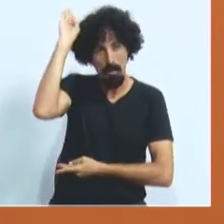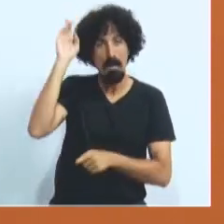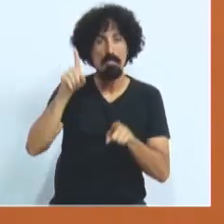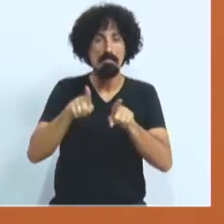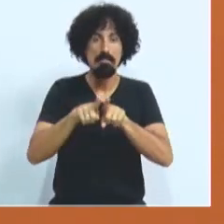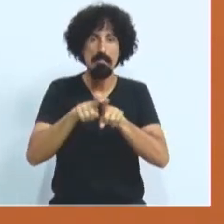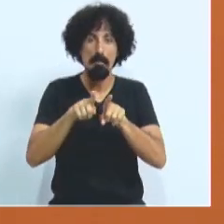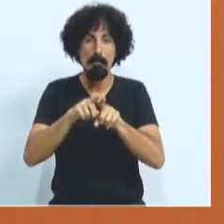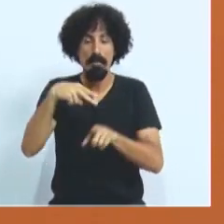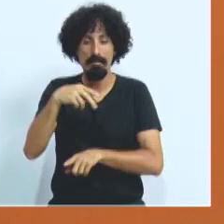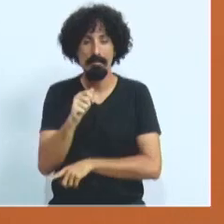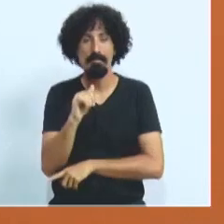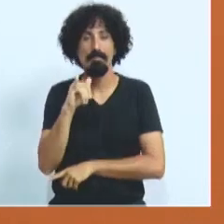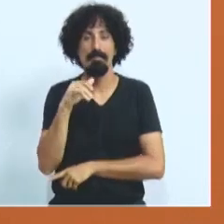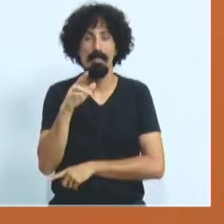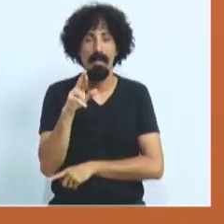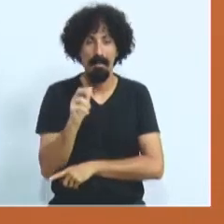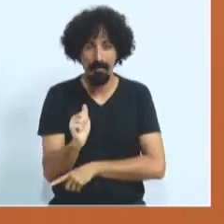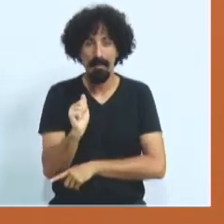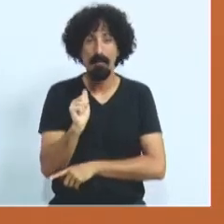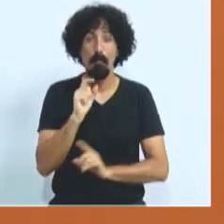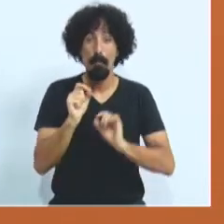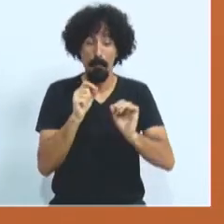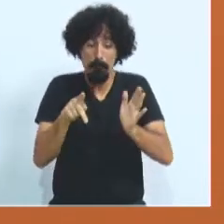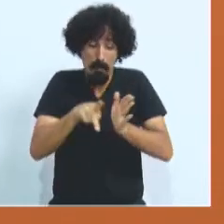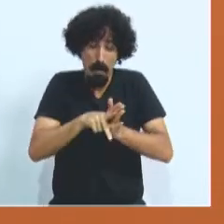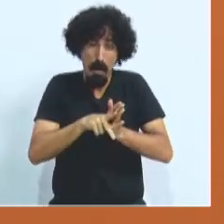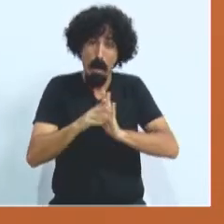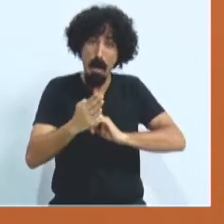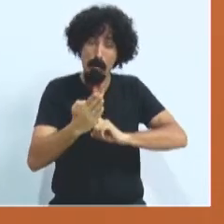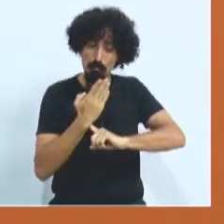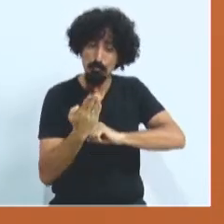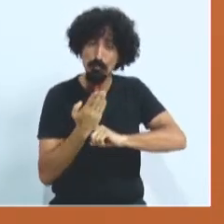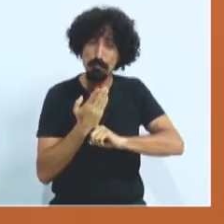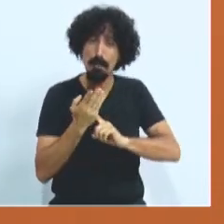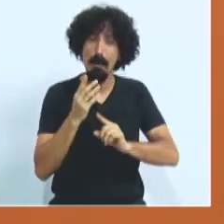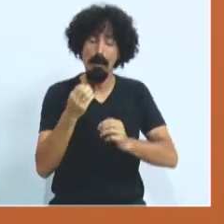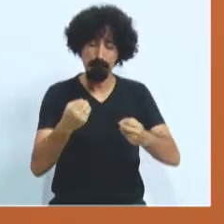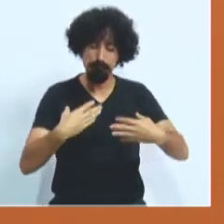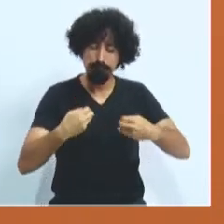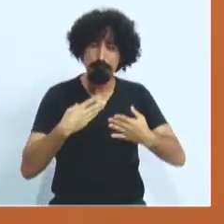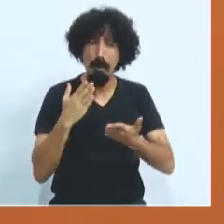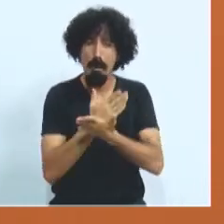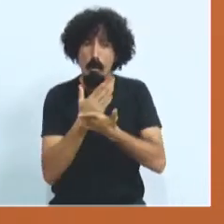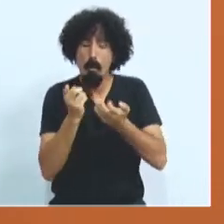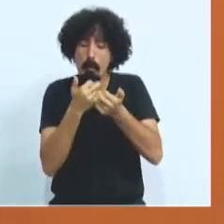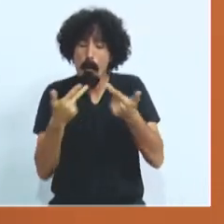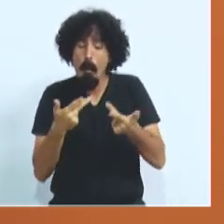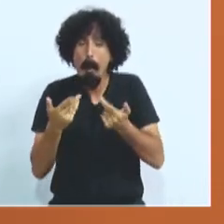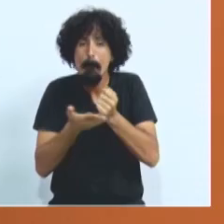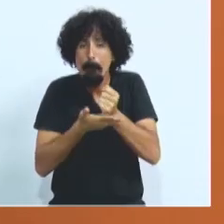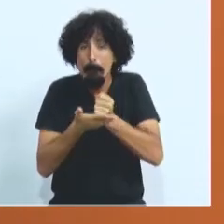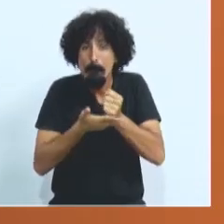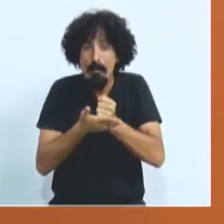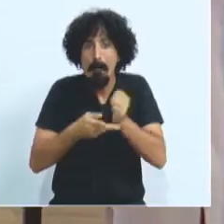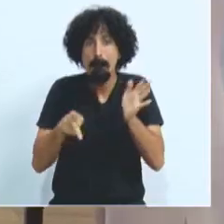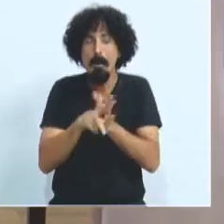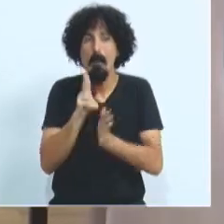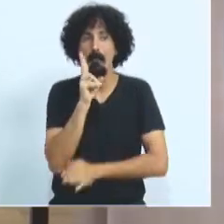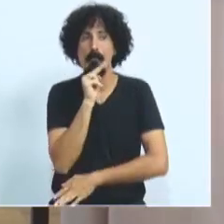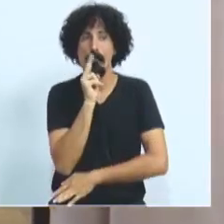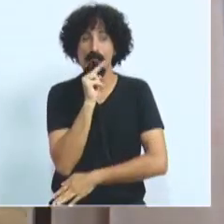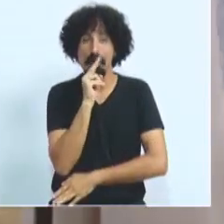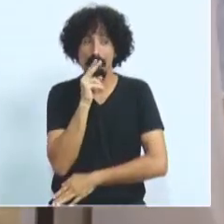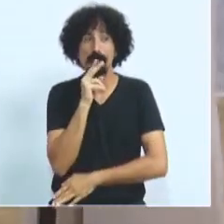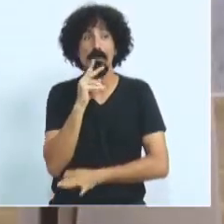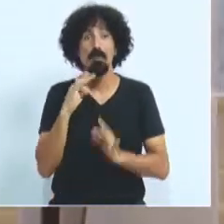da Silva Leopoldo, para nos ajudar, para nos ensinar os procedimentos básicos que todos devem conhecer, que já faz parte aí da